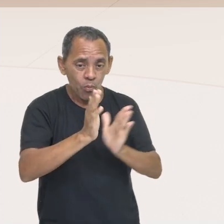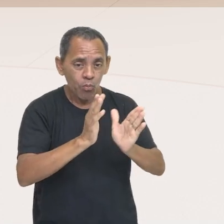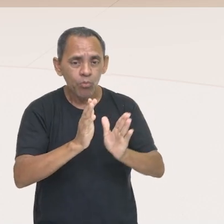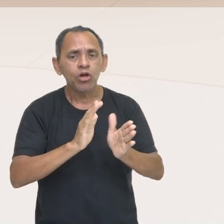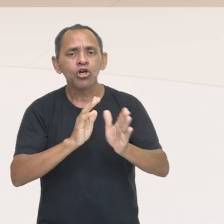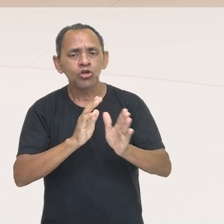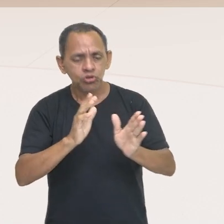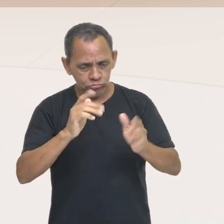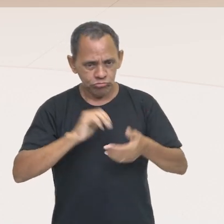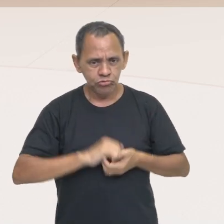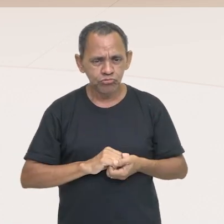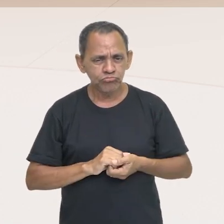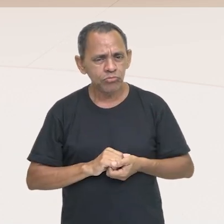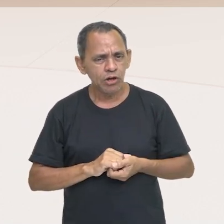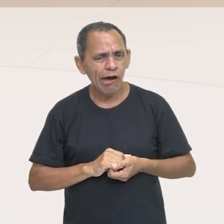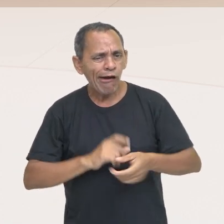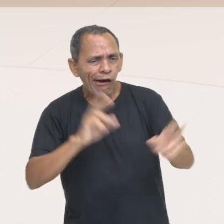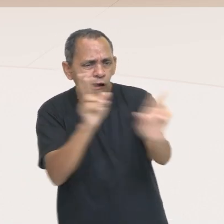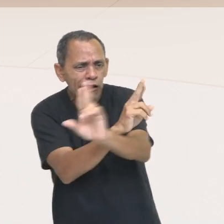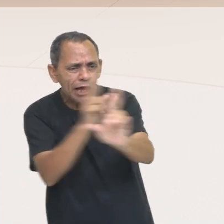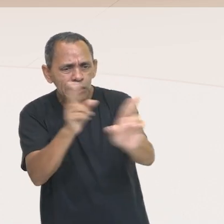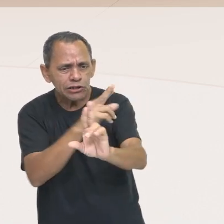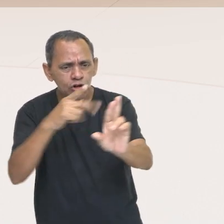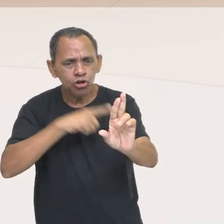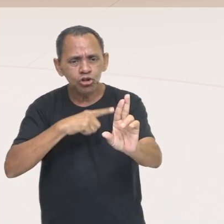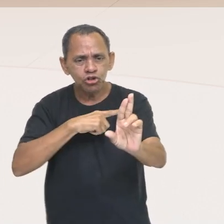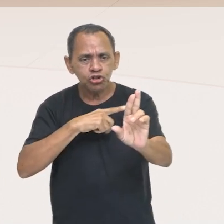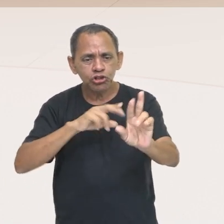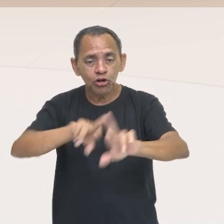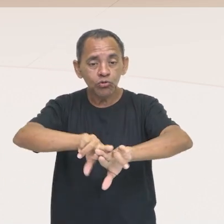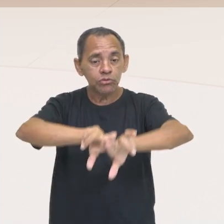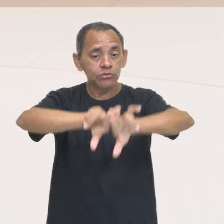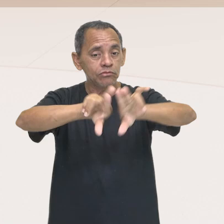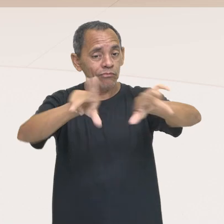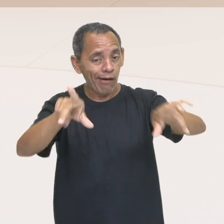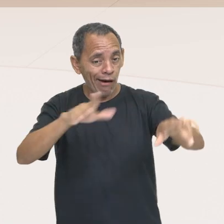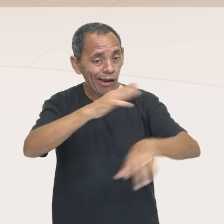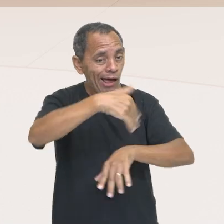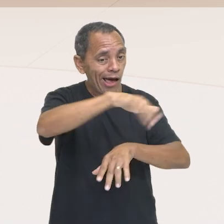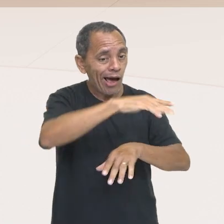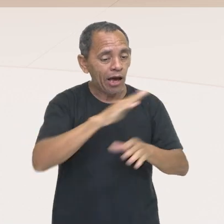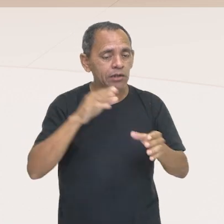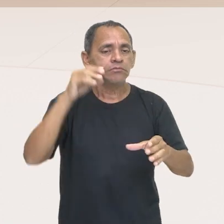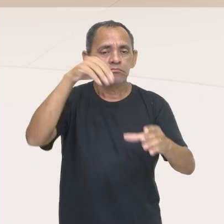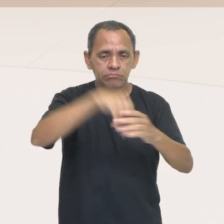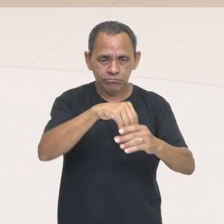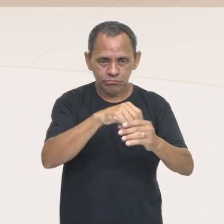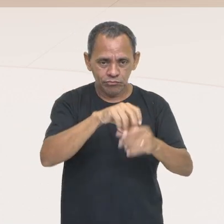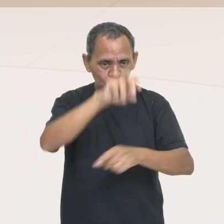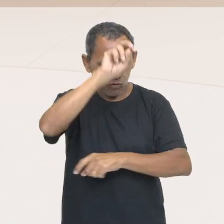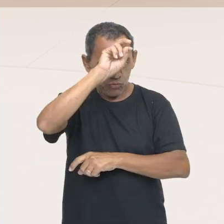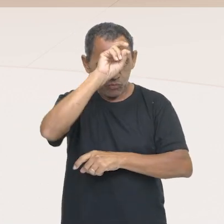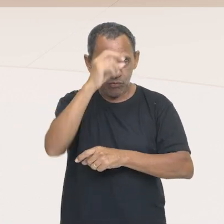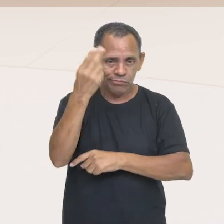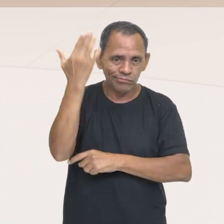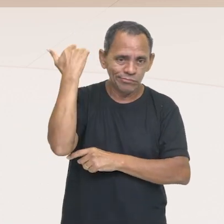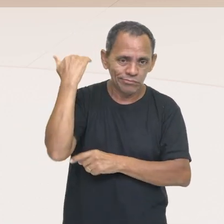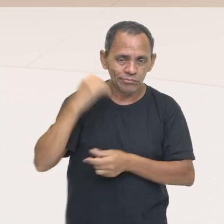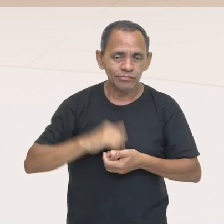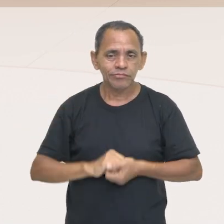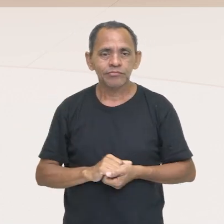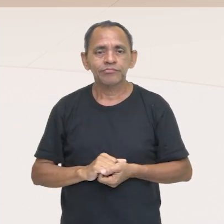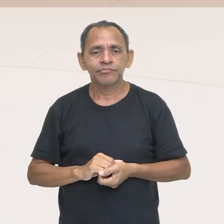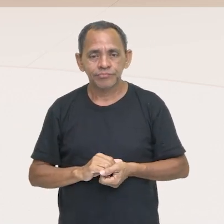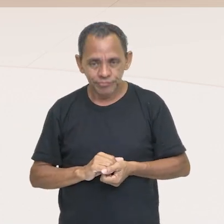essa ligação, né, com os diferentes espaços dentro do Egito Antigo, tá bom? Então, olha só,